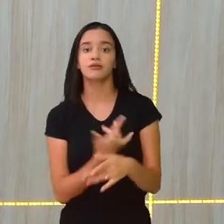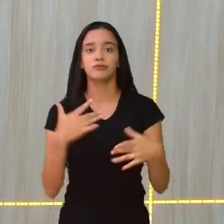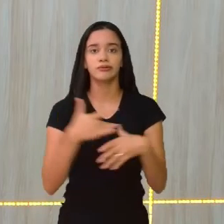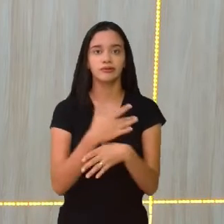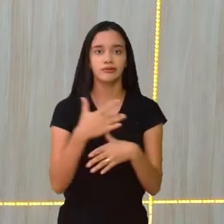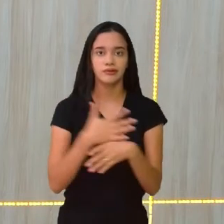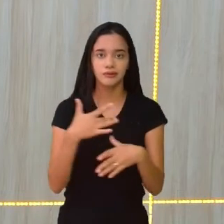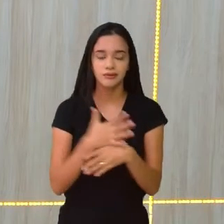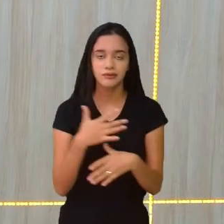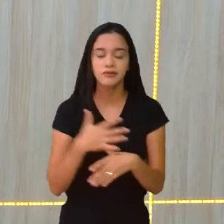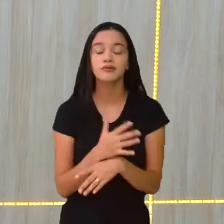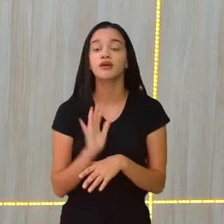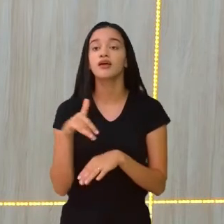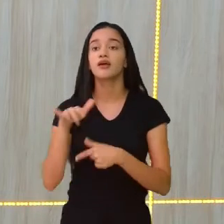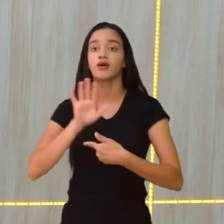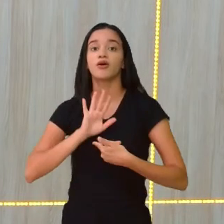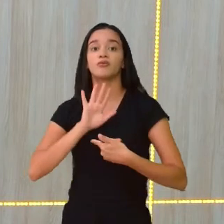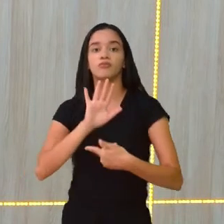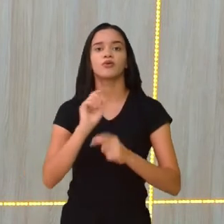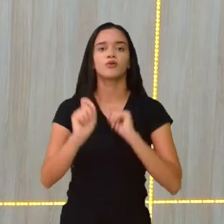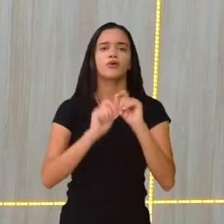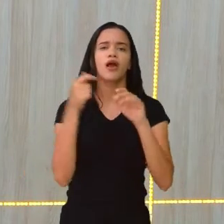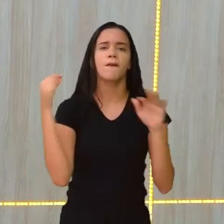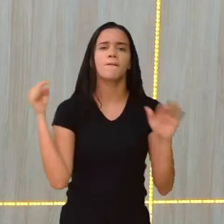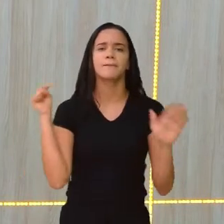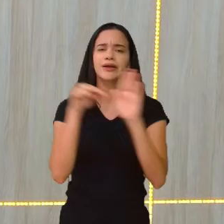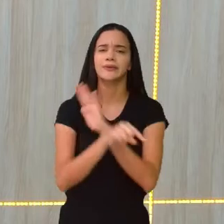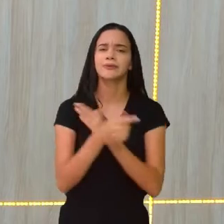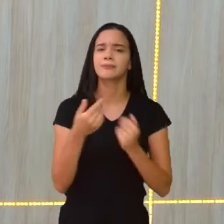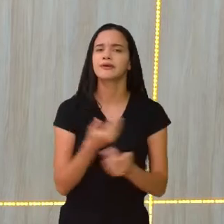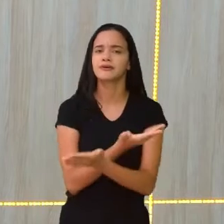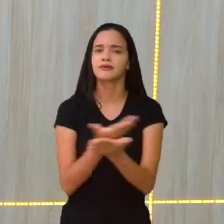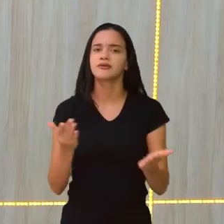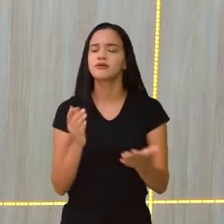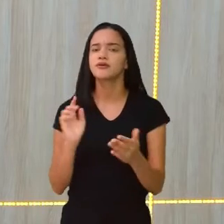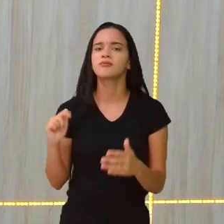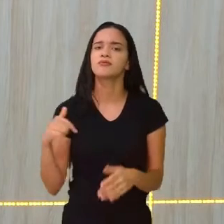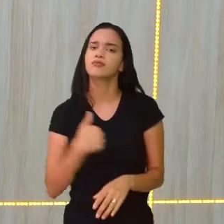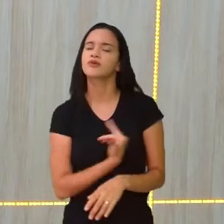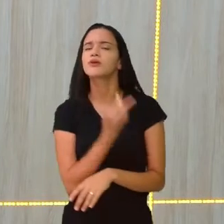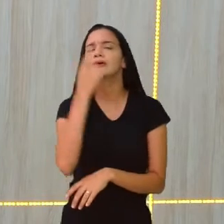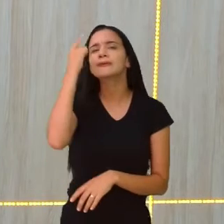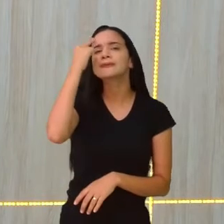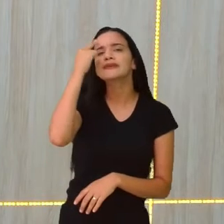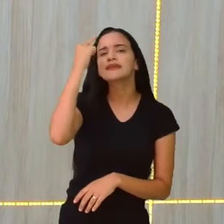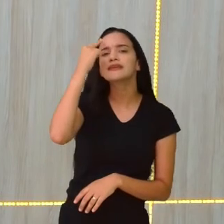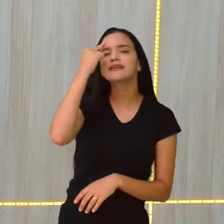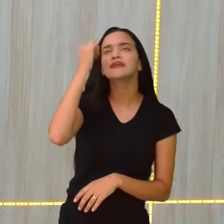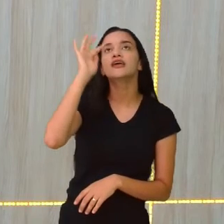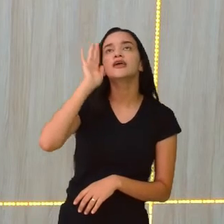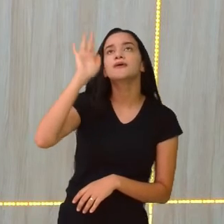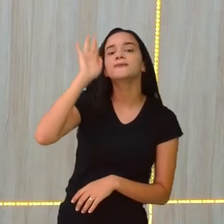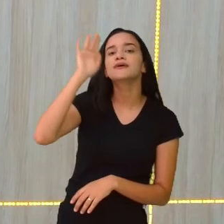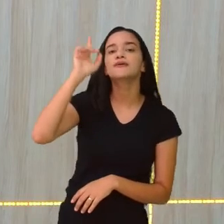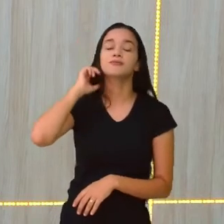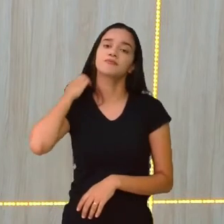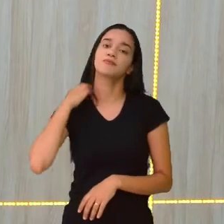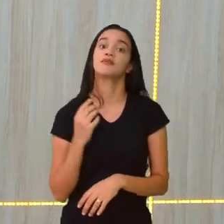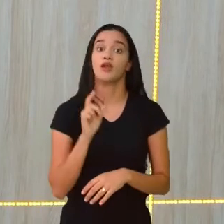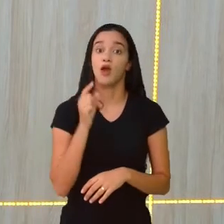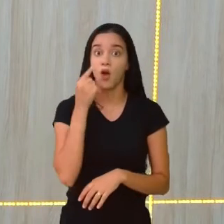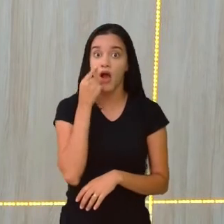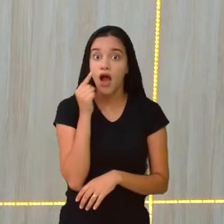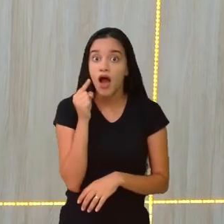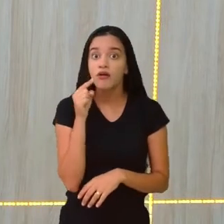cidade. E aí eu trouxe uma pergunta para vocês, né, para a gente pensar, para a gente imaginar. Será